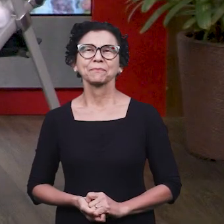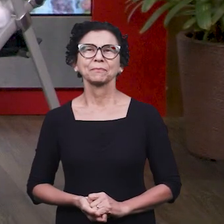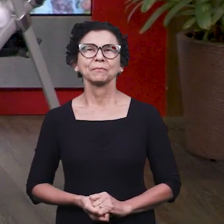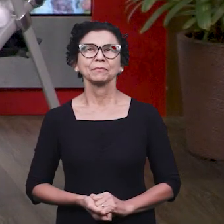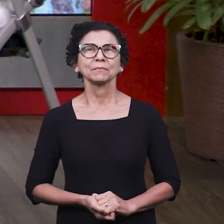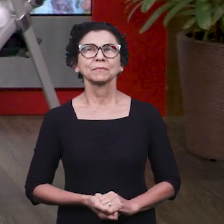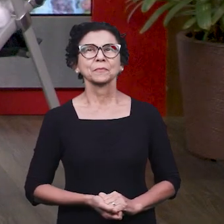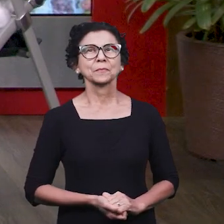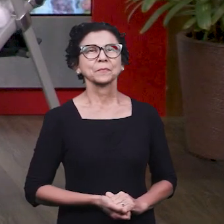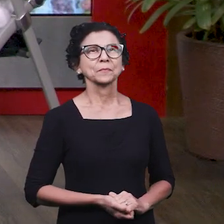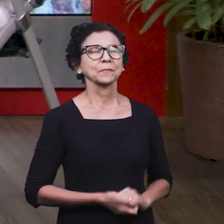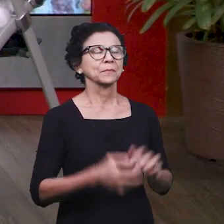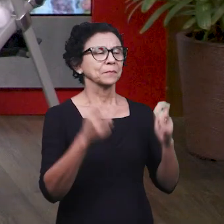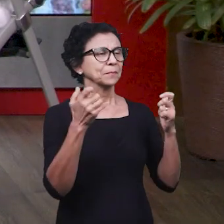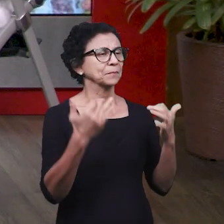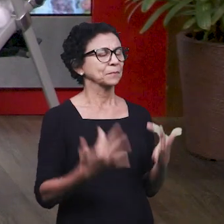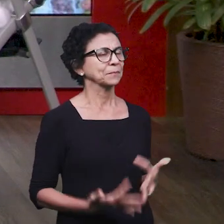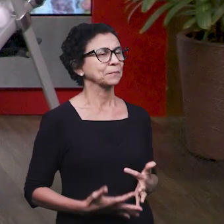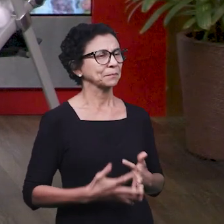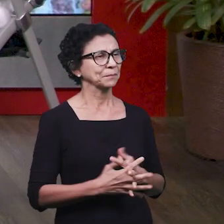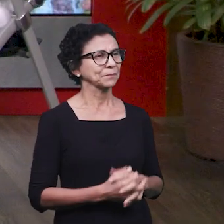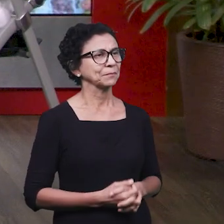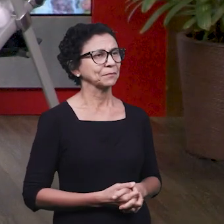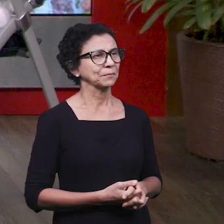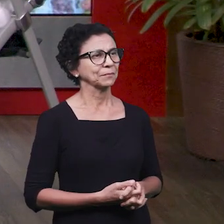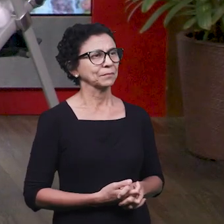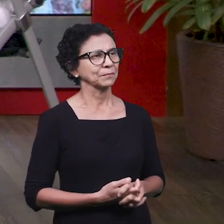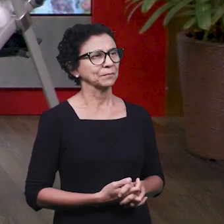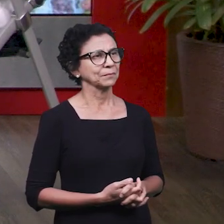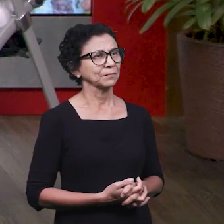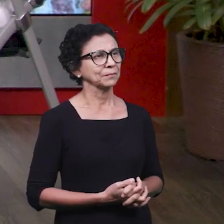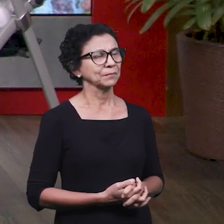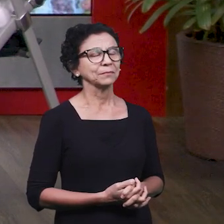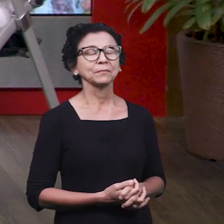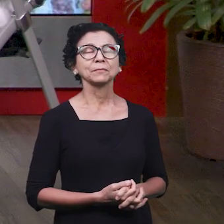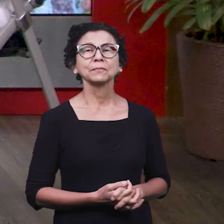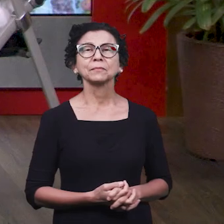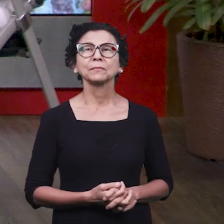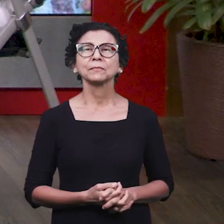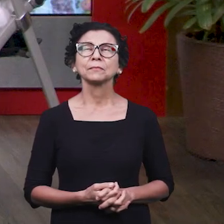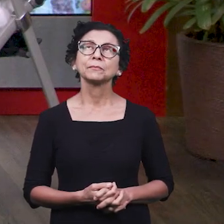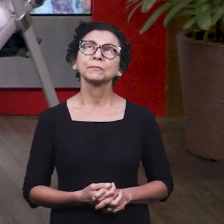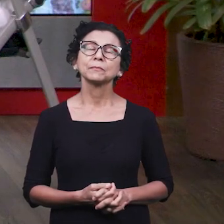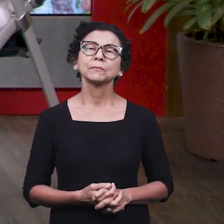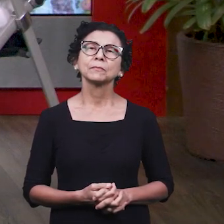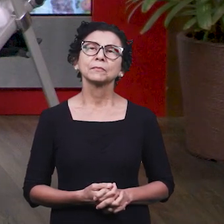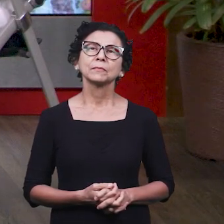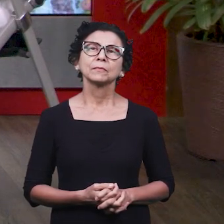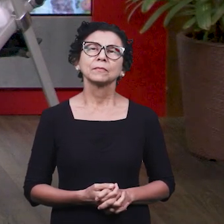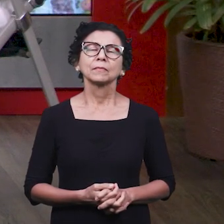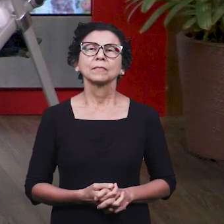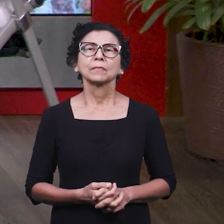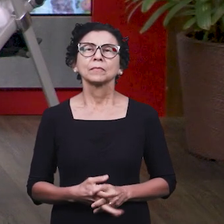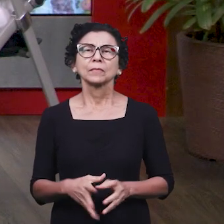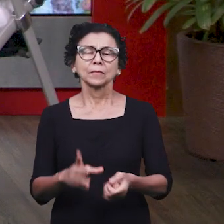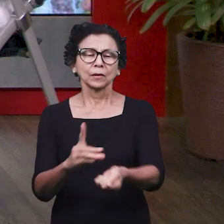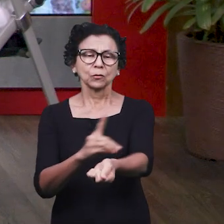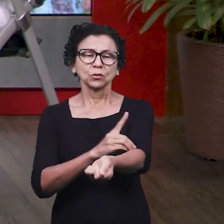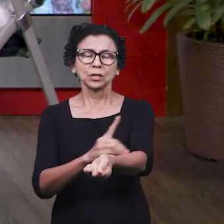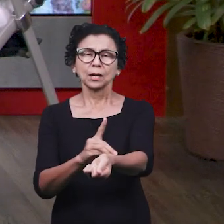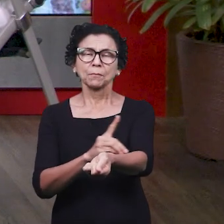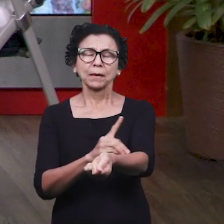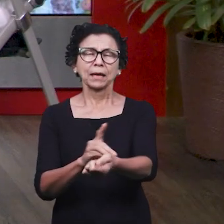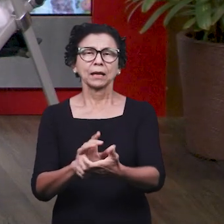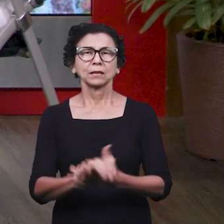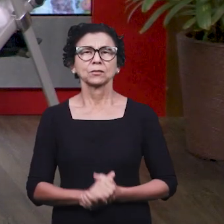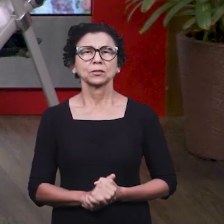Mas, Larissa, explica melhor pra gente, né? O que quer dizer que uma pessoa com diabetes nunca mais vai poder consumir esses